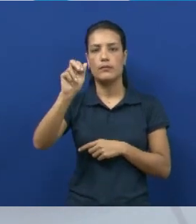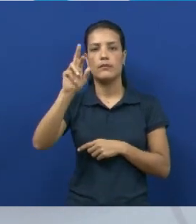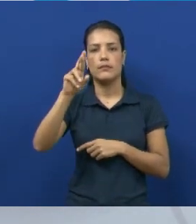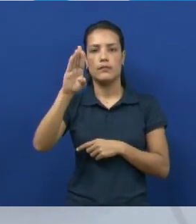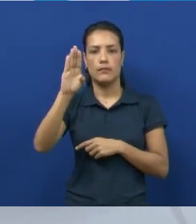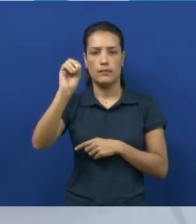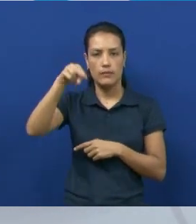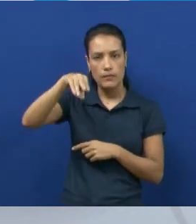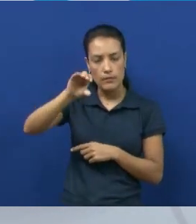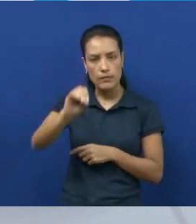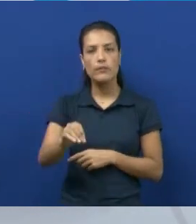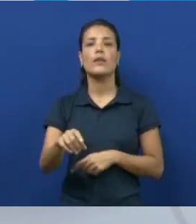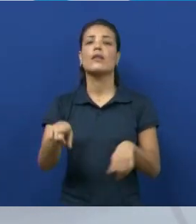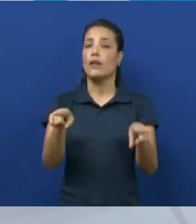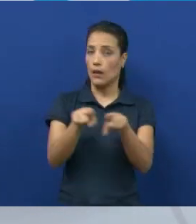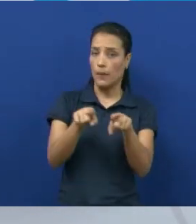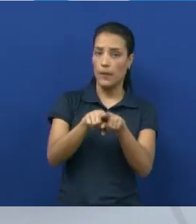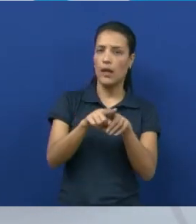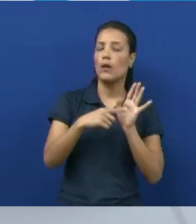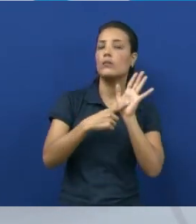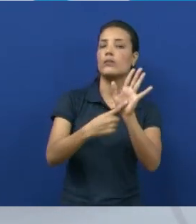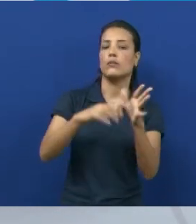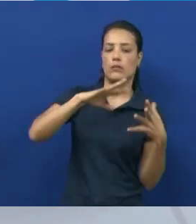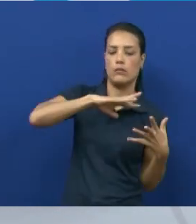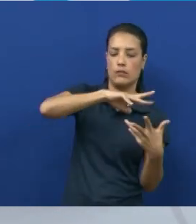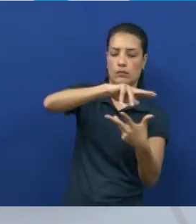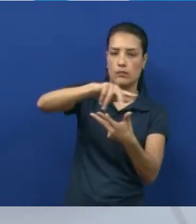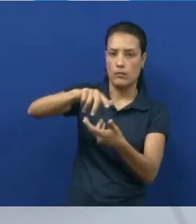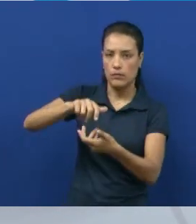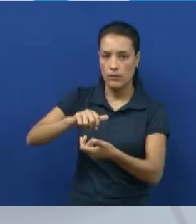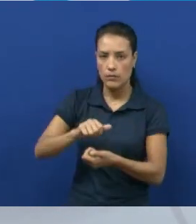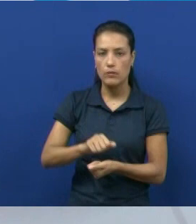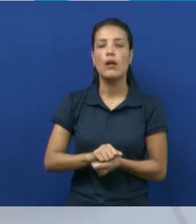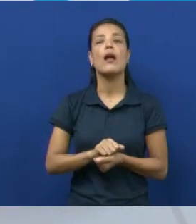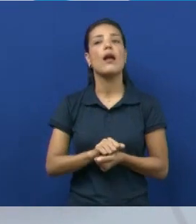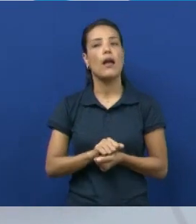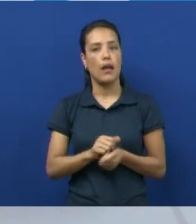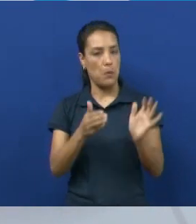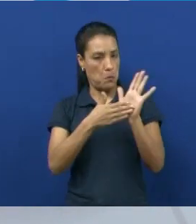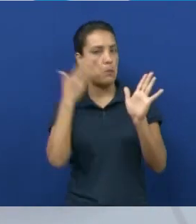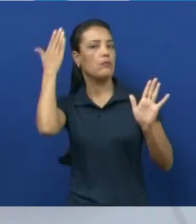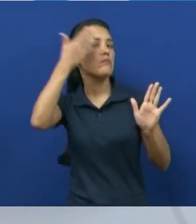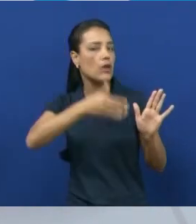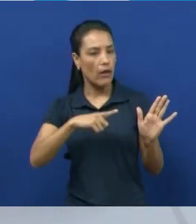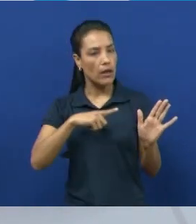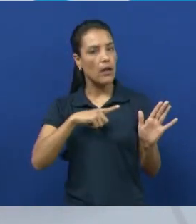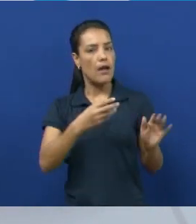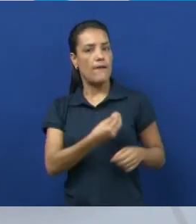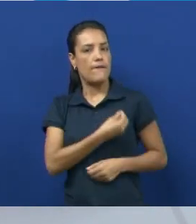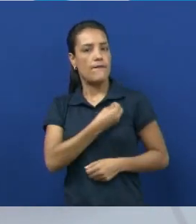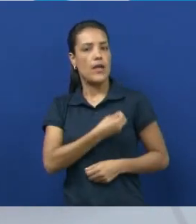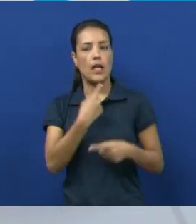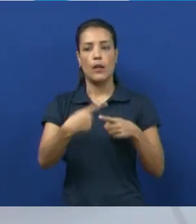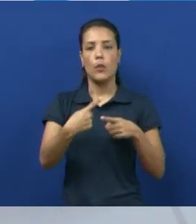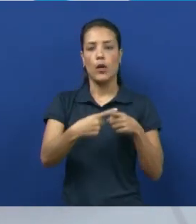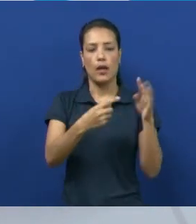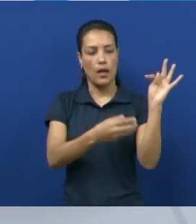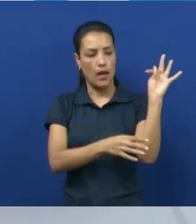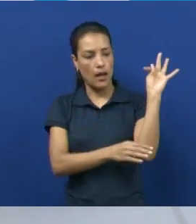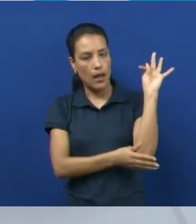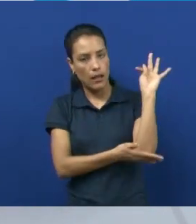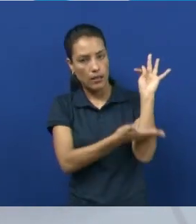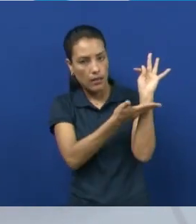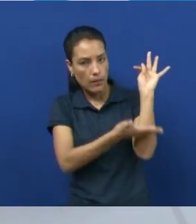sobre a Terra, que é o único planeta até hoje que temos comprovada vida, porque nós temos as temperaturas ideais, tá?